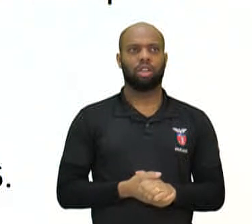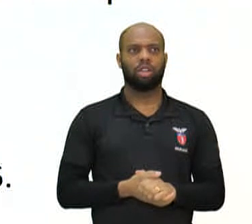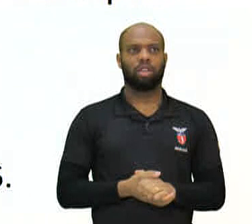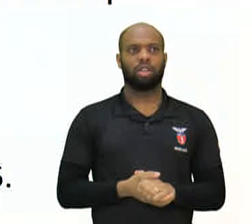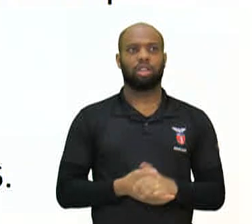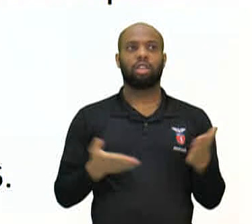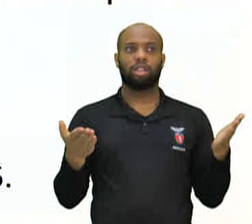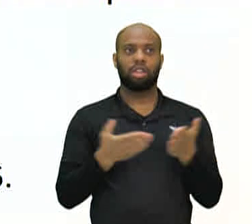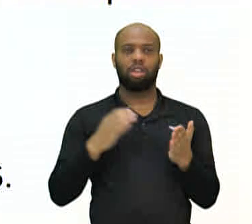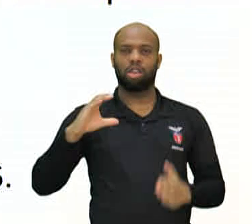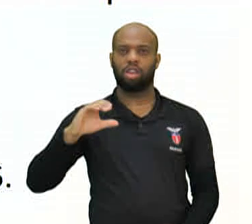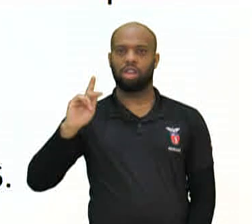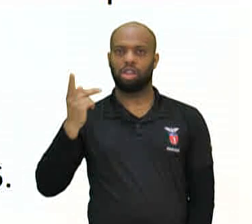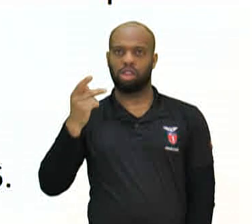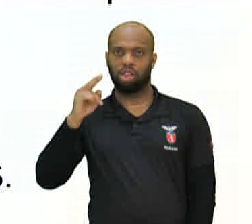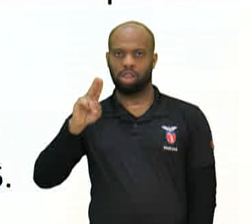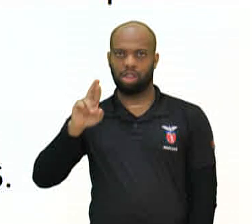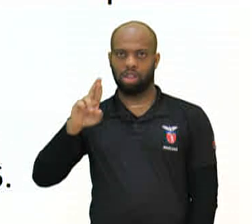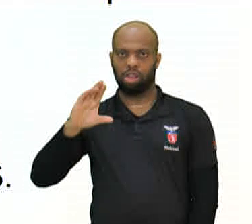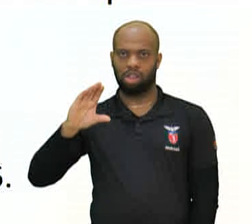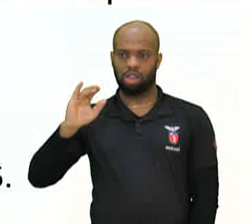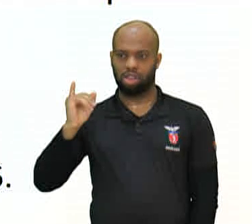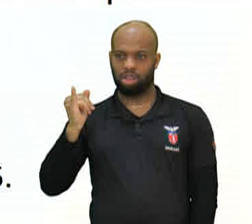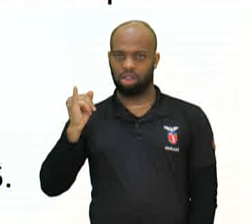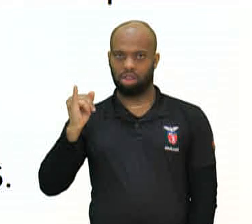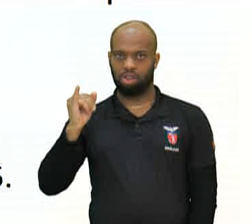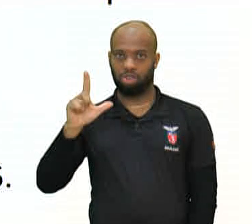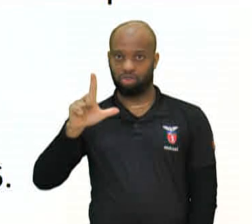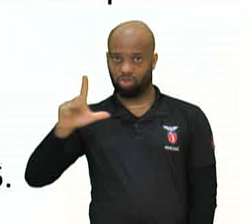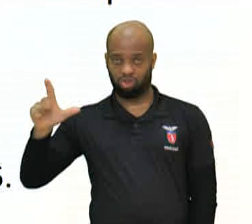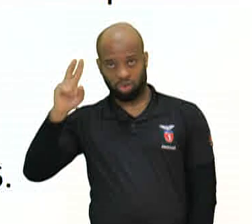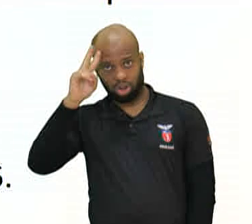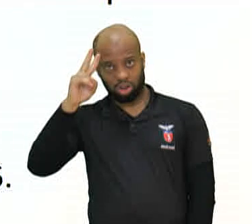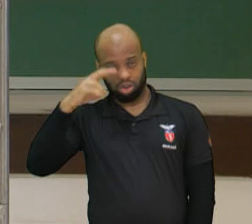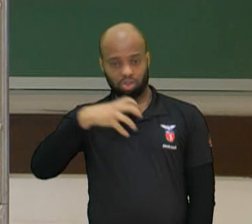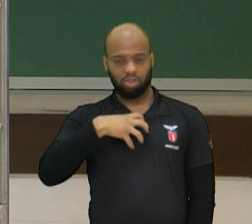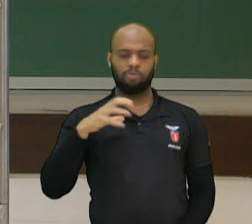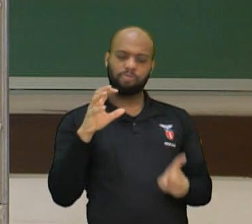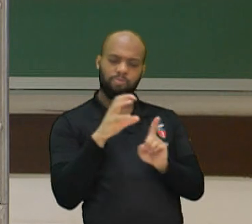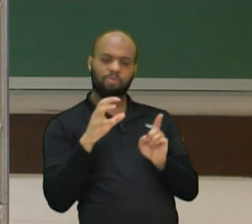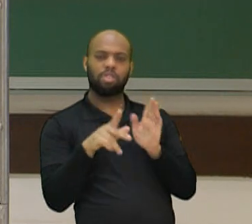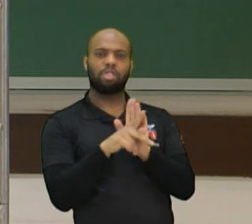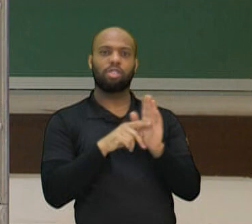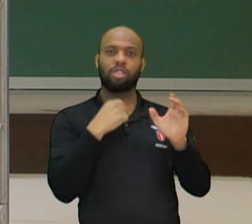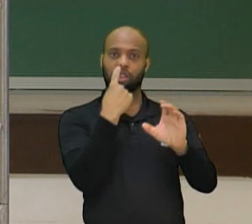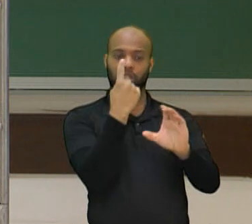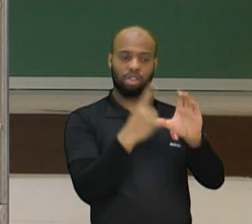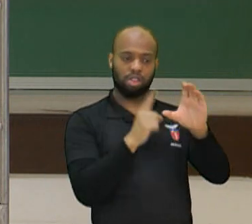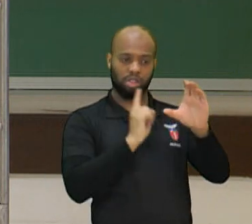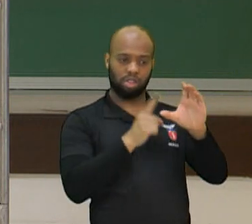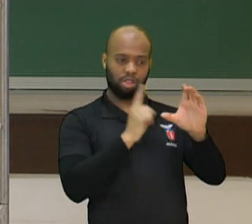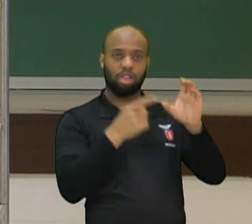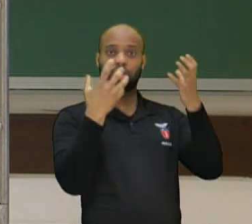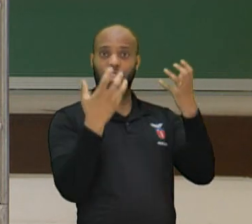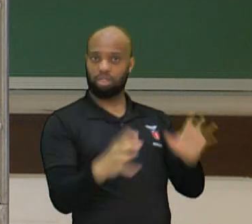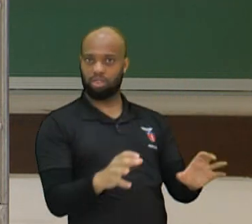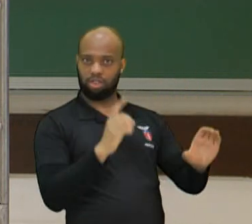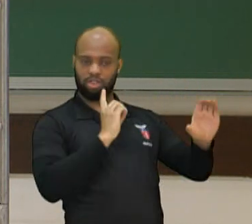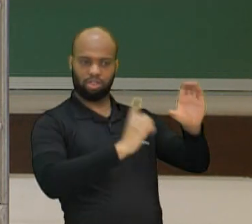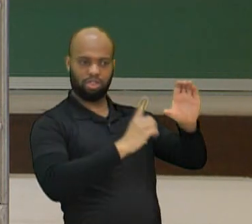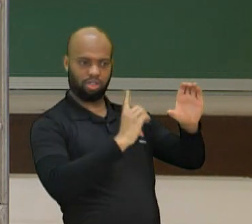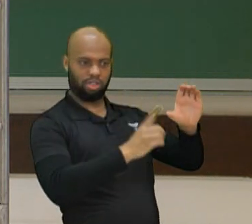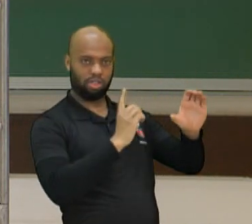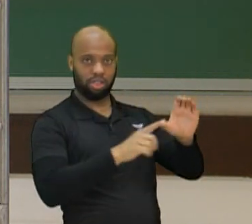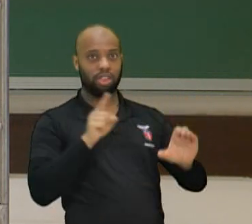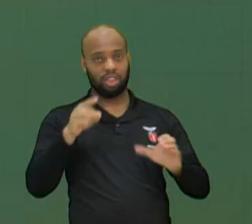Já Winston Churchill, por sua vez, lembrava a ameaça do comunismo. Esse texto será